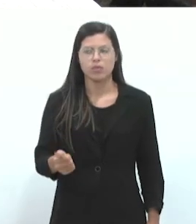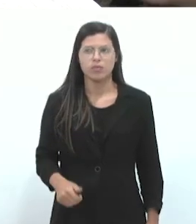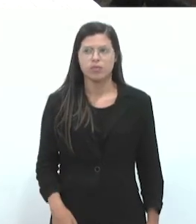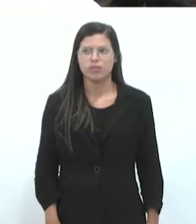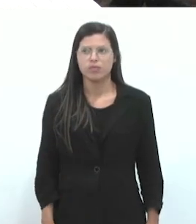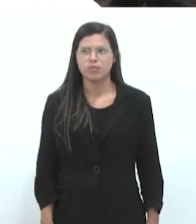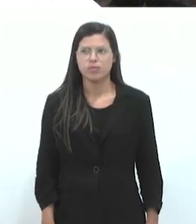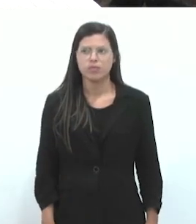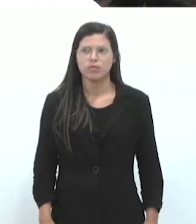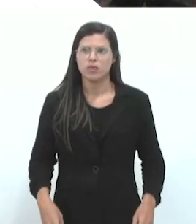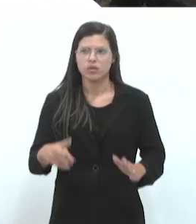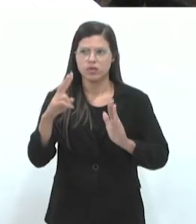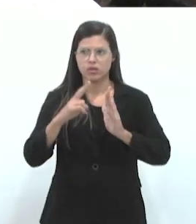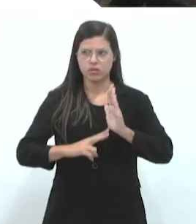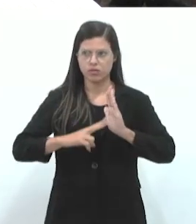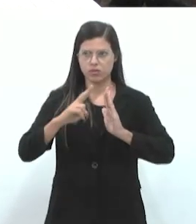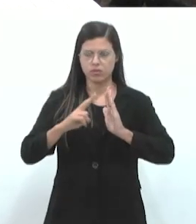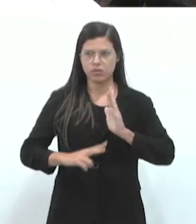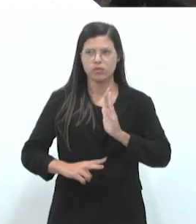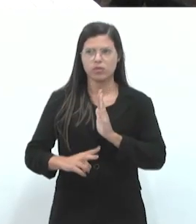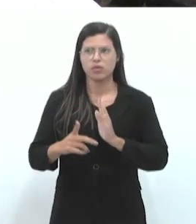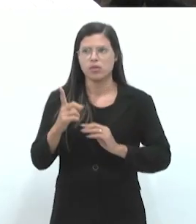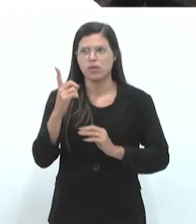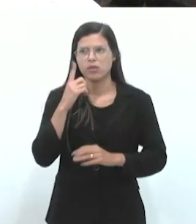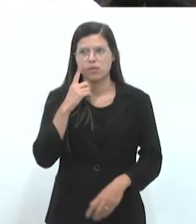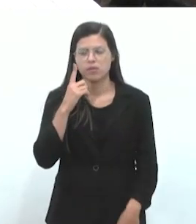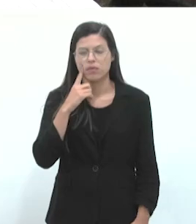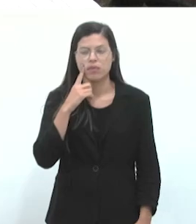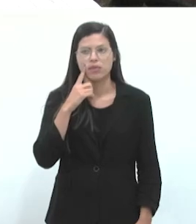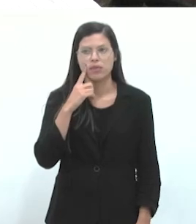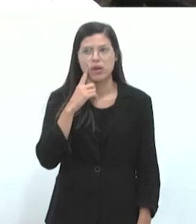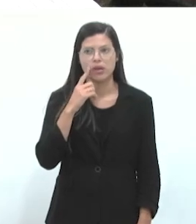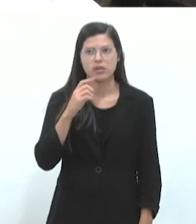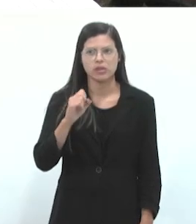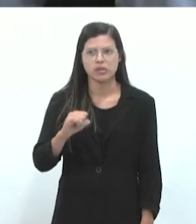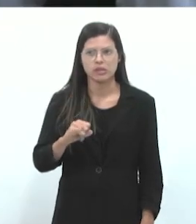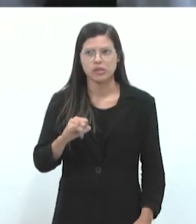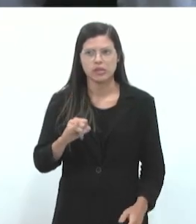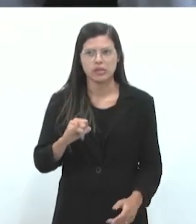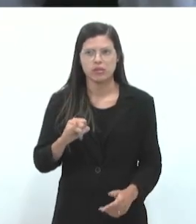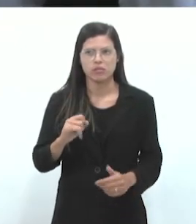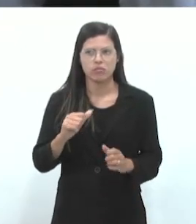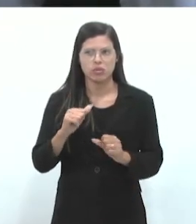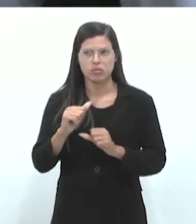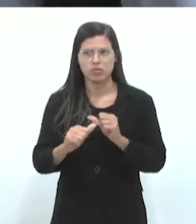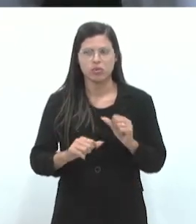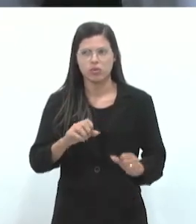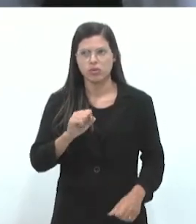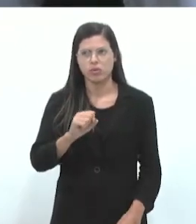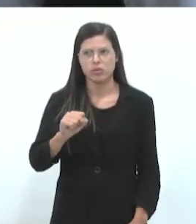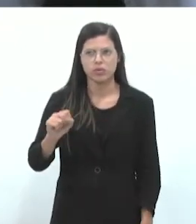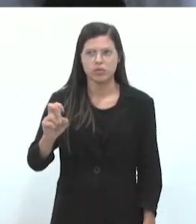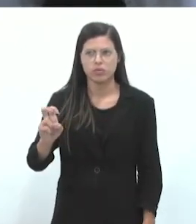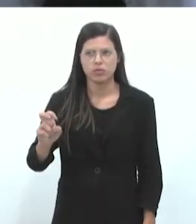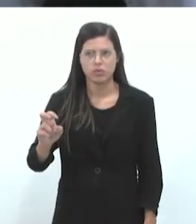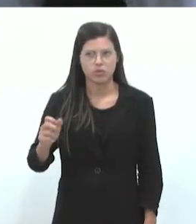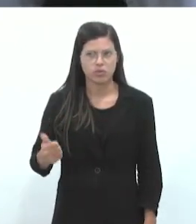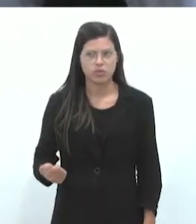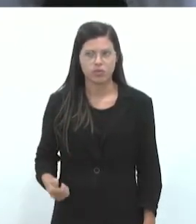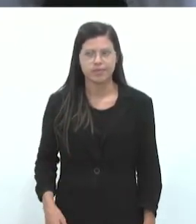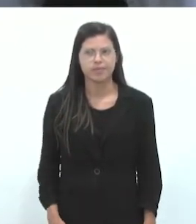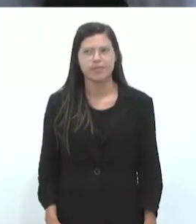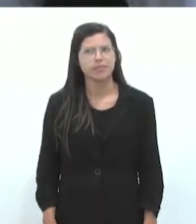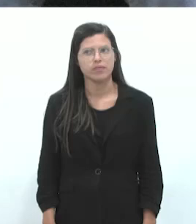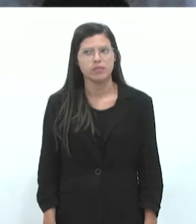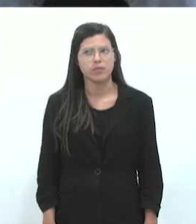faz a leitura da mesma, para ver se o senhor não pode modificar o 8851. Né? A Pra assessoria